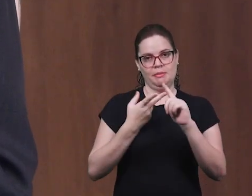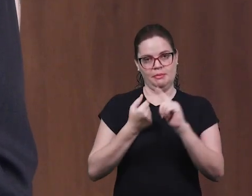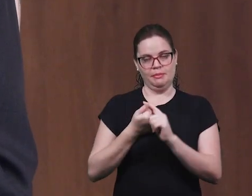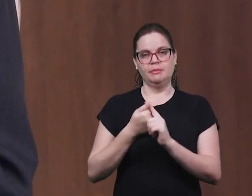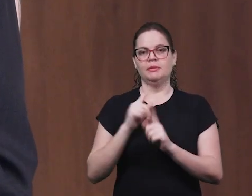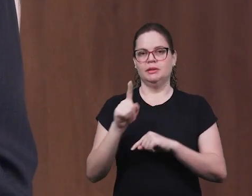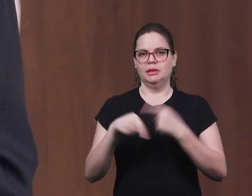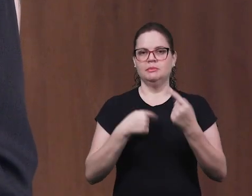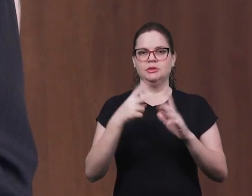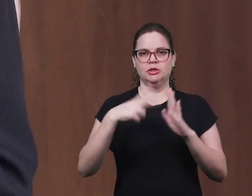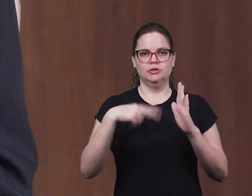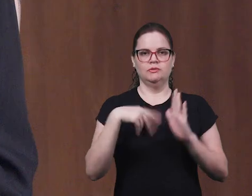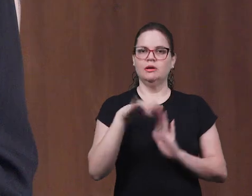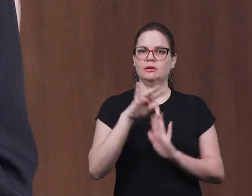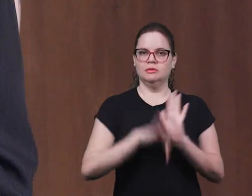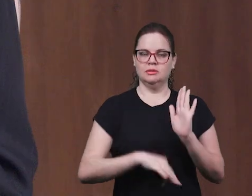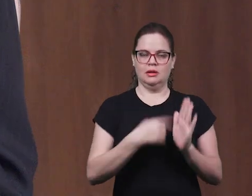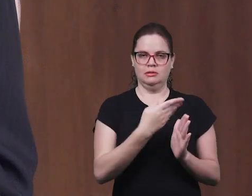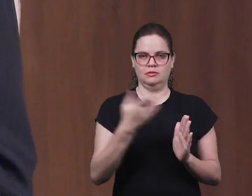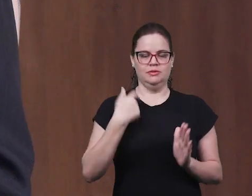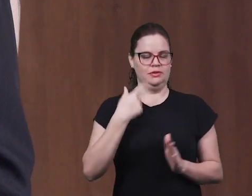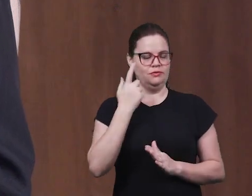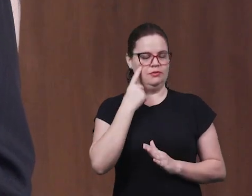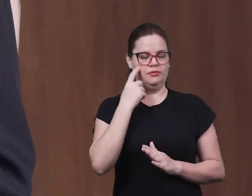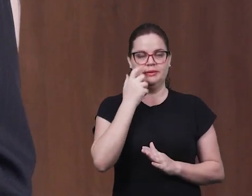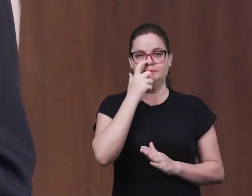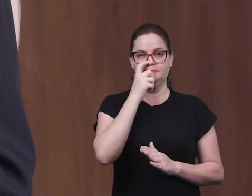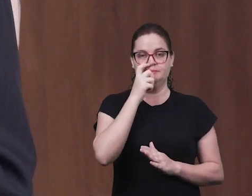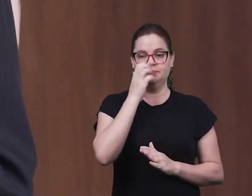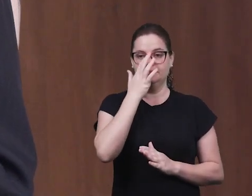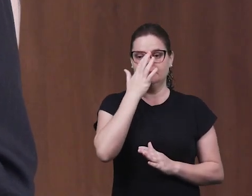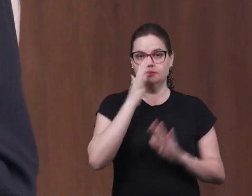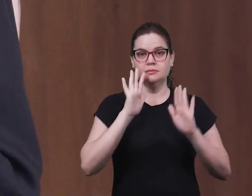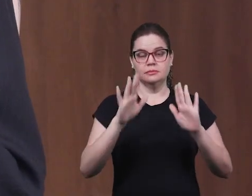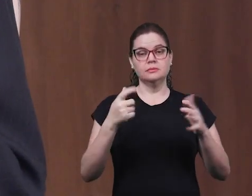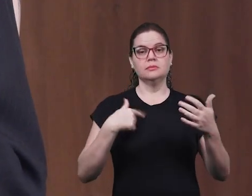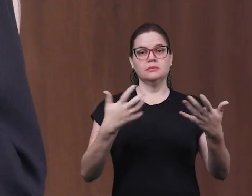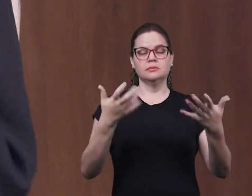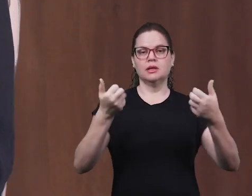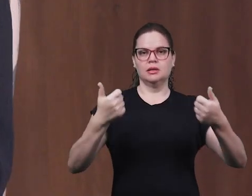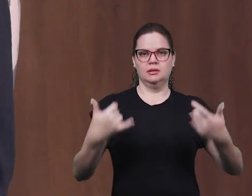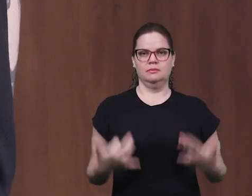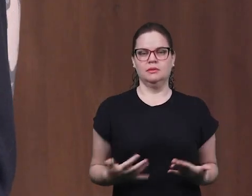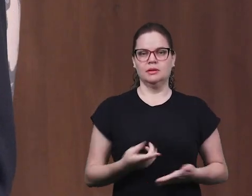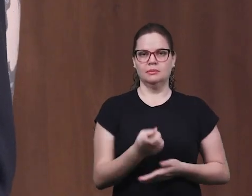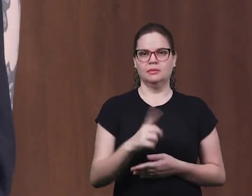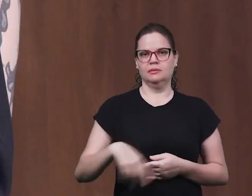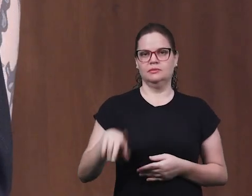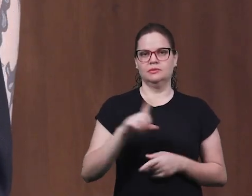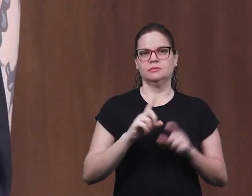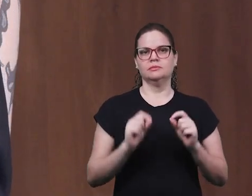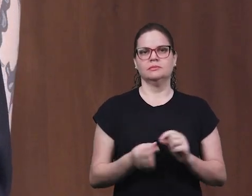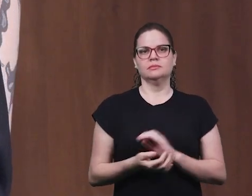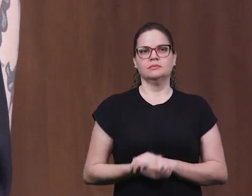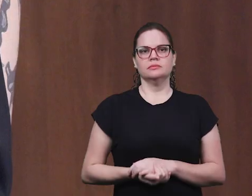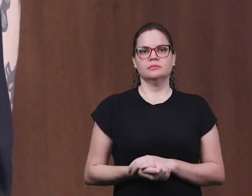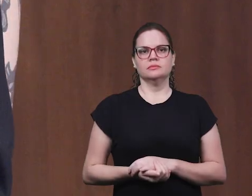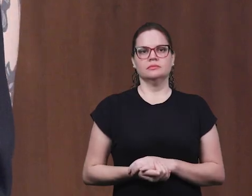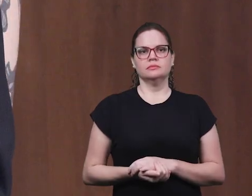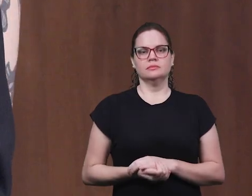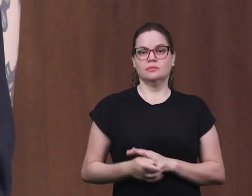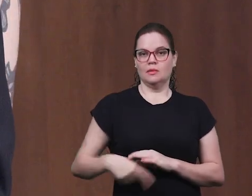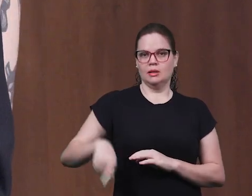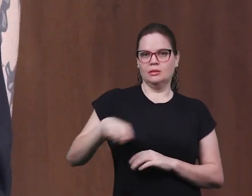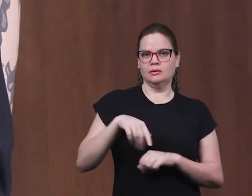ver depois, os textos, não é? Mas queria dar uma explicação. Nós estamos indo aqui, nós